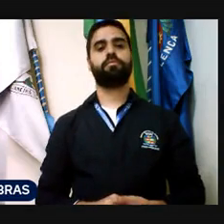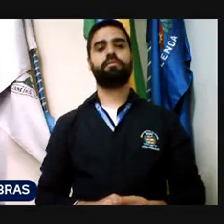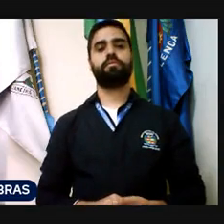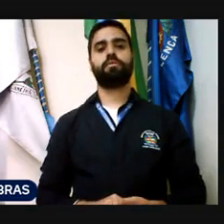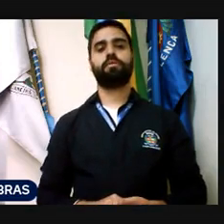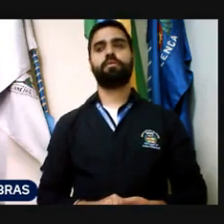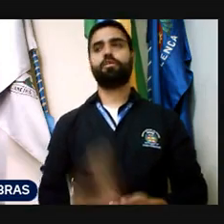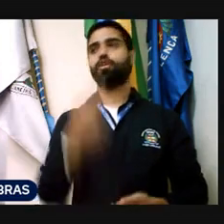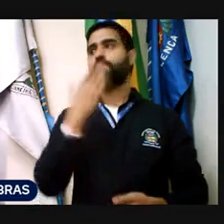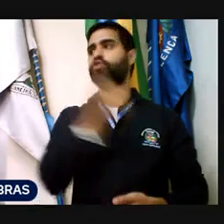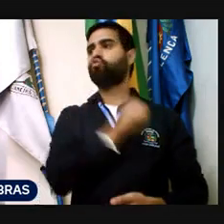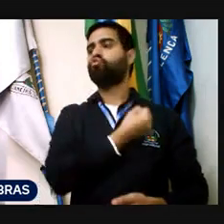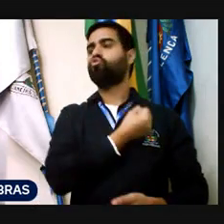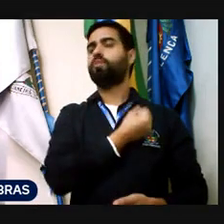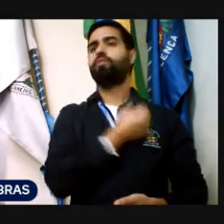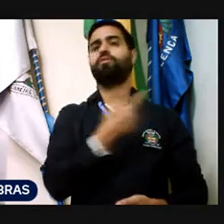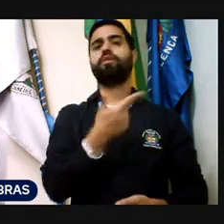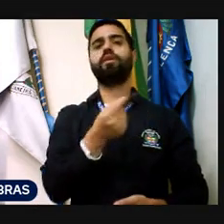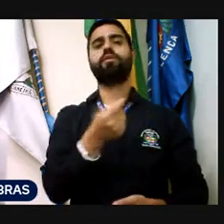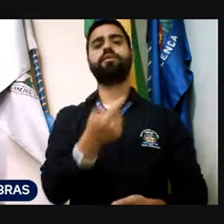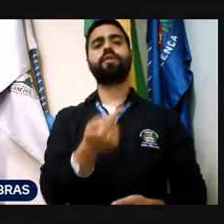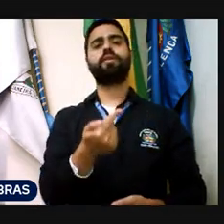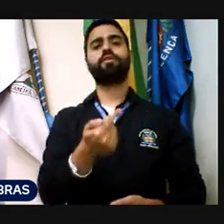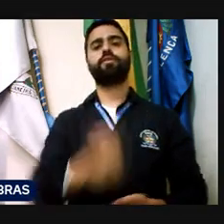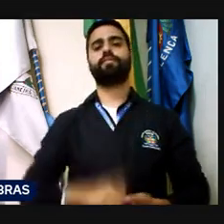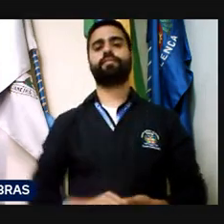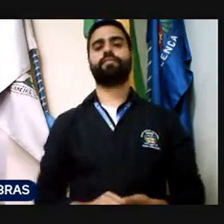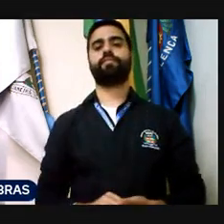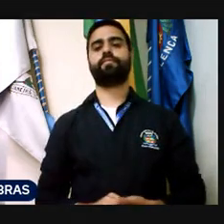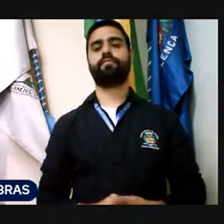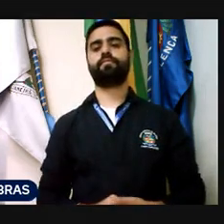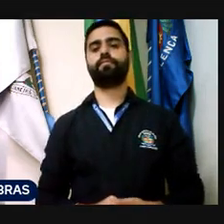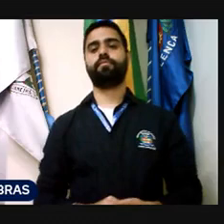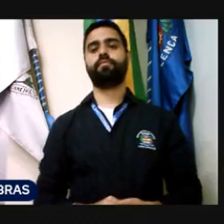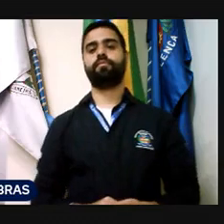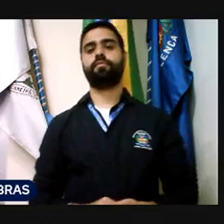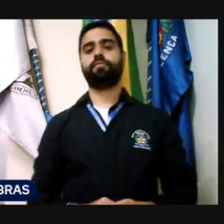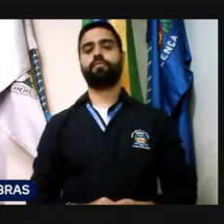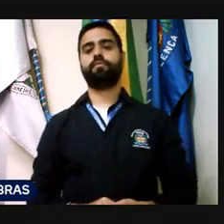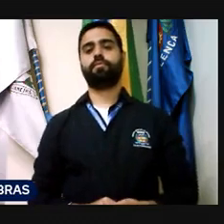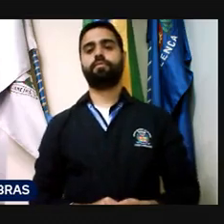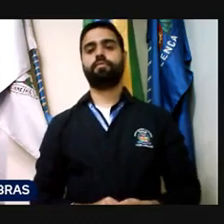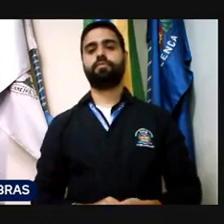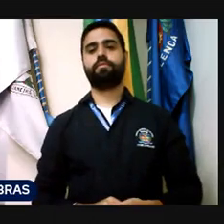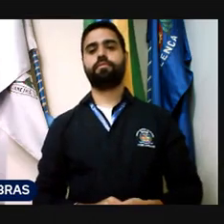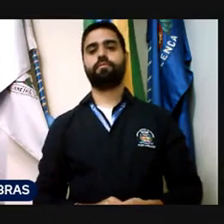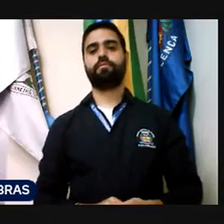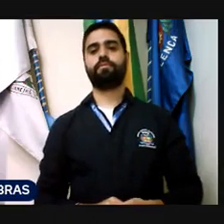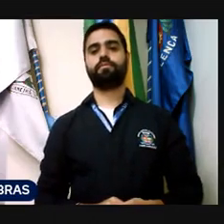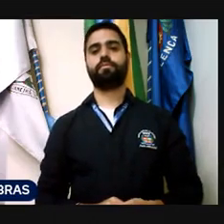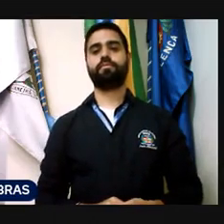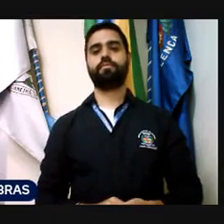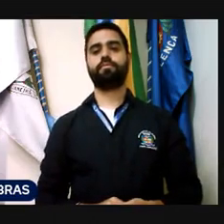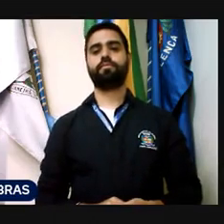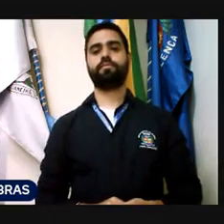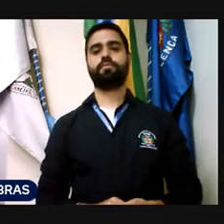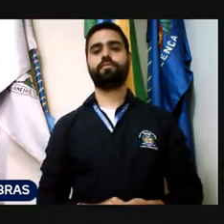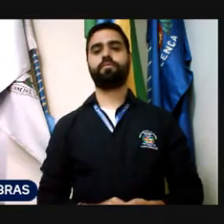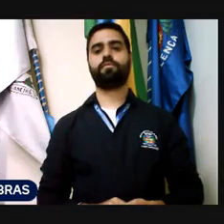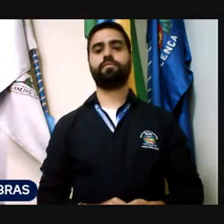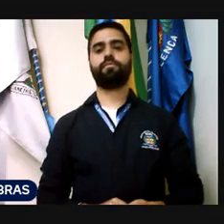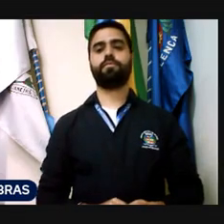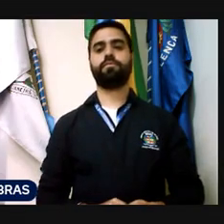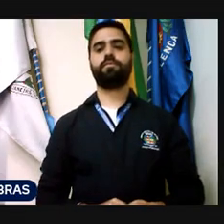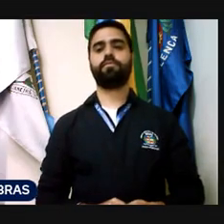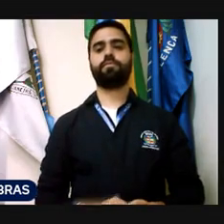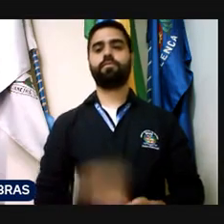Requerimento número 207. Excelentíssimo senhor presidente da Câmara Municipal de Valença, vereador José Reinaldo. Vereador Bernardo Machado requer a